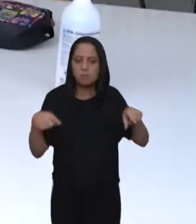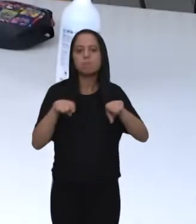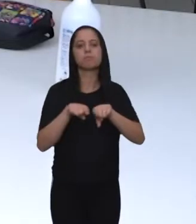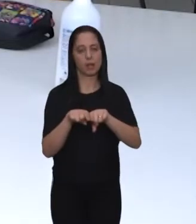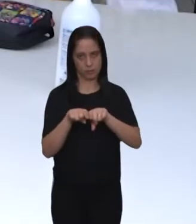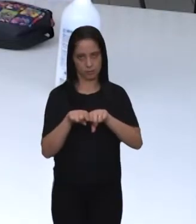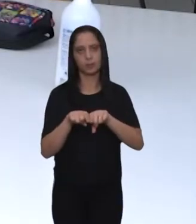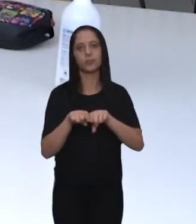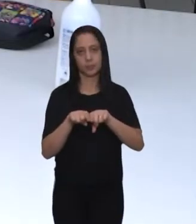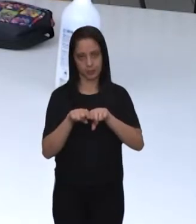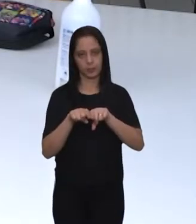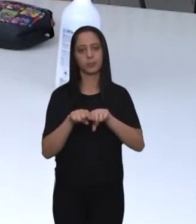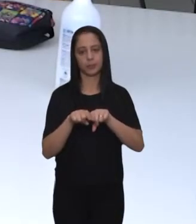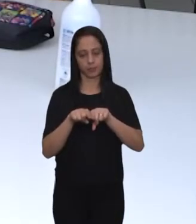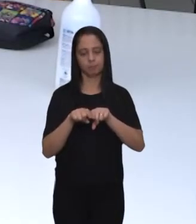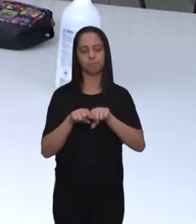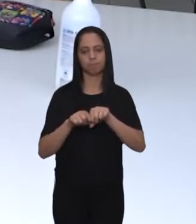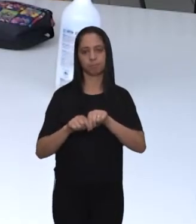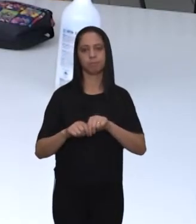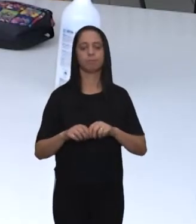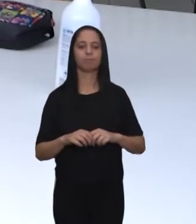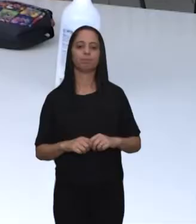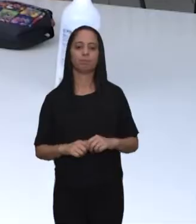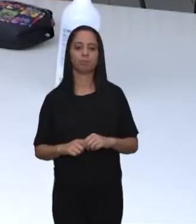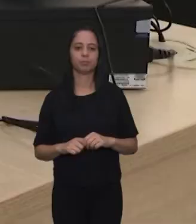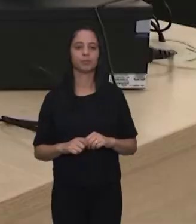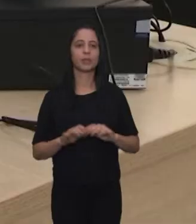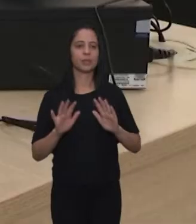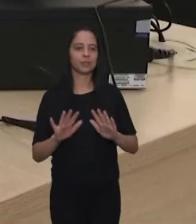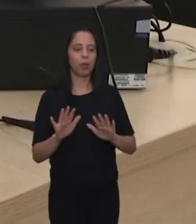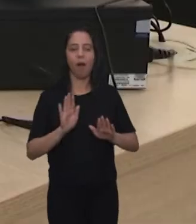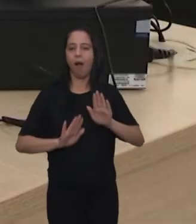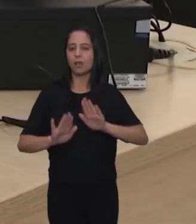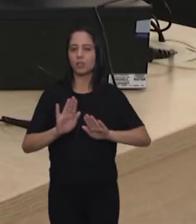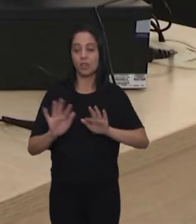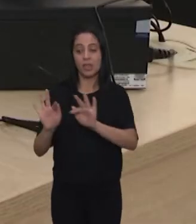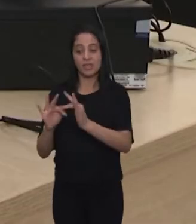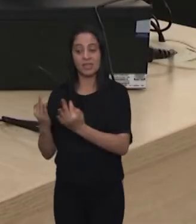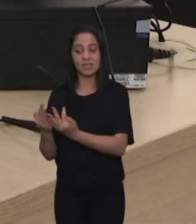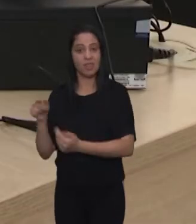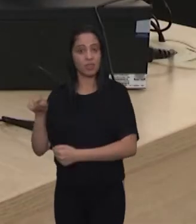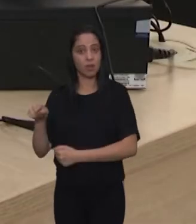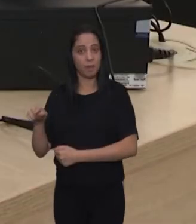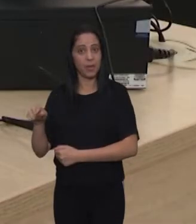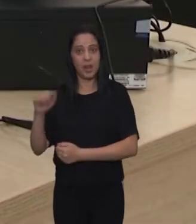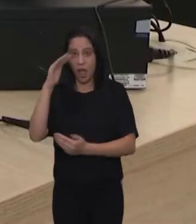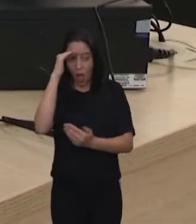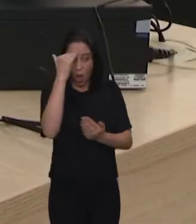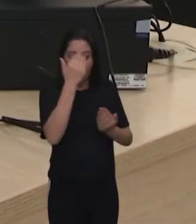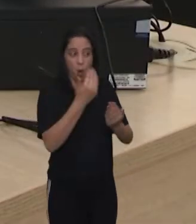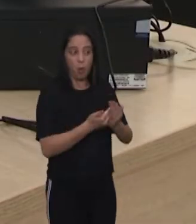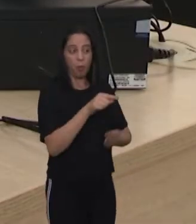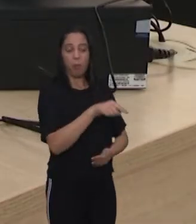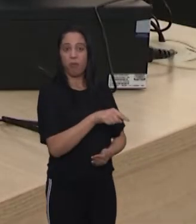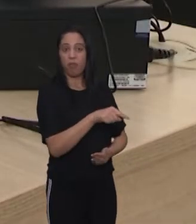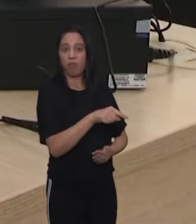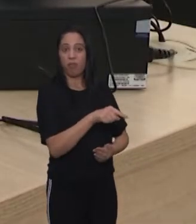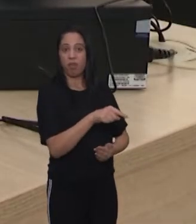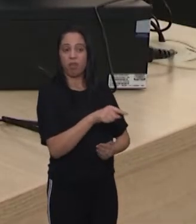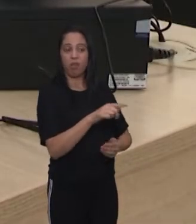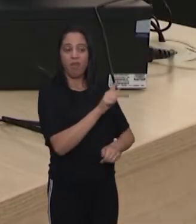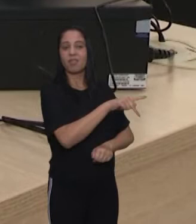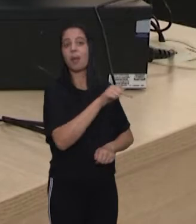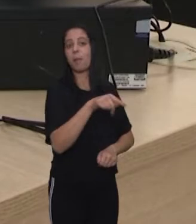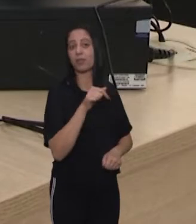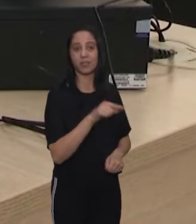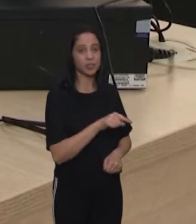muitas vezes é a porta de entrada para resolução de problemas e muitas vezes as famílias confio muito mais no